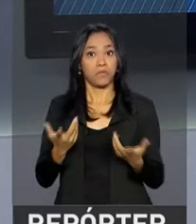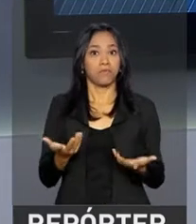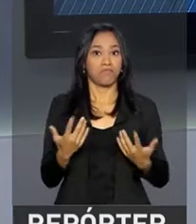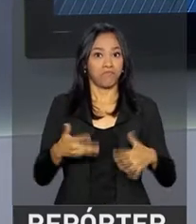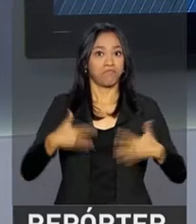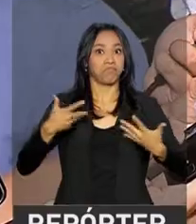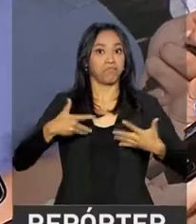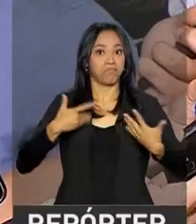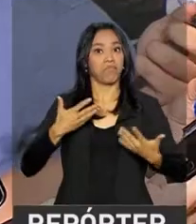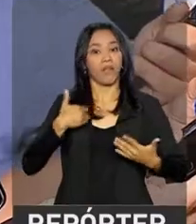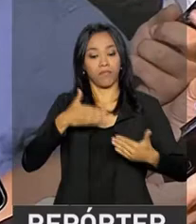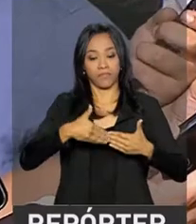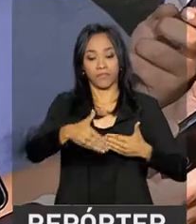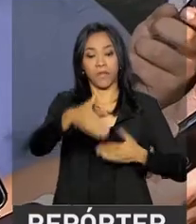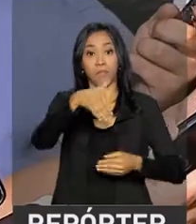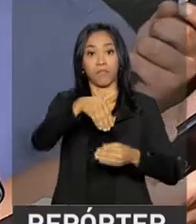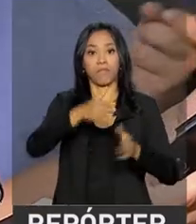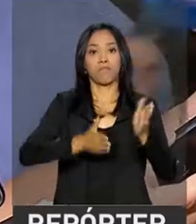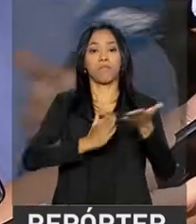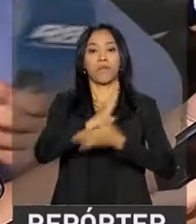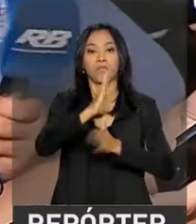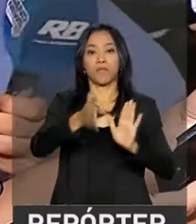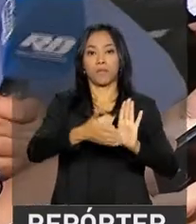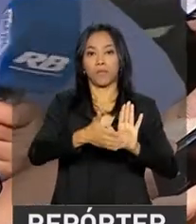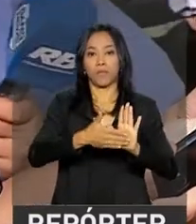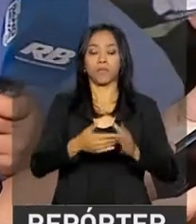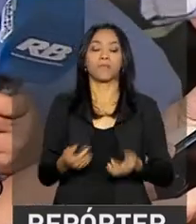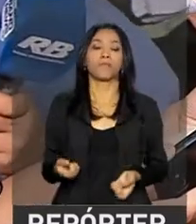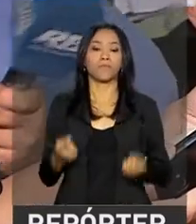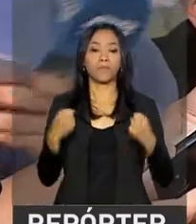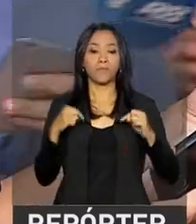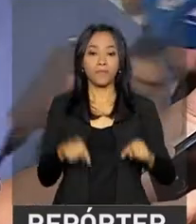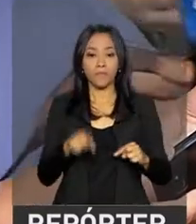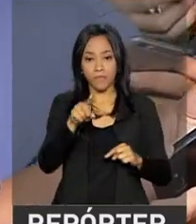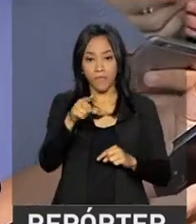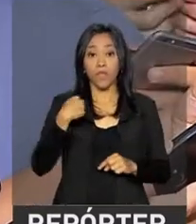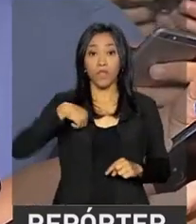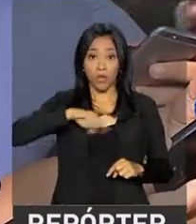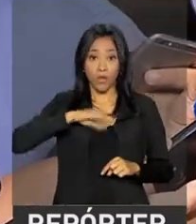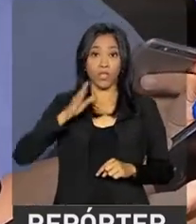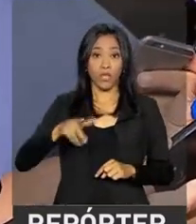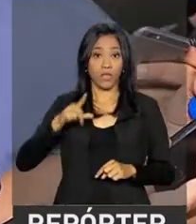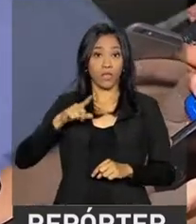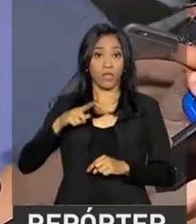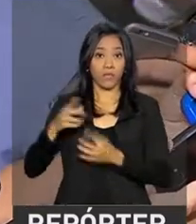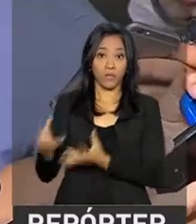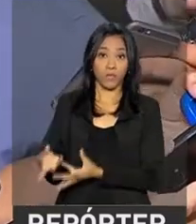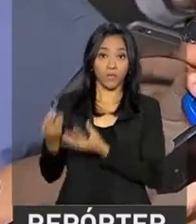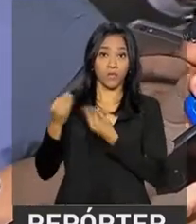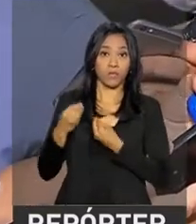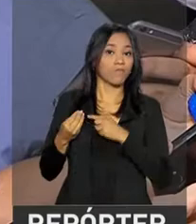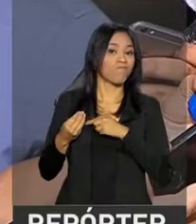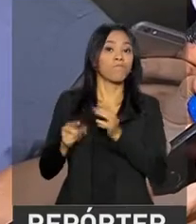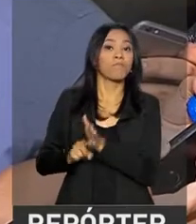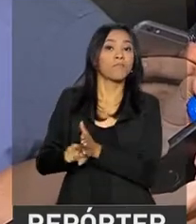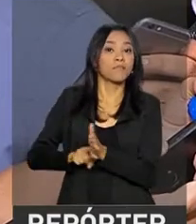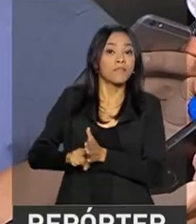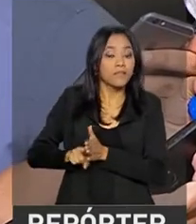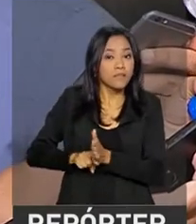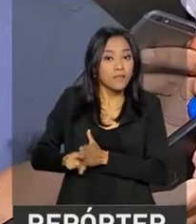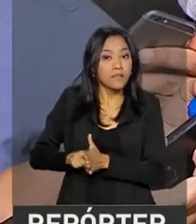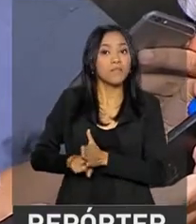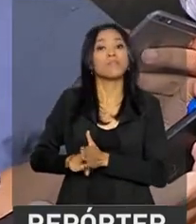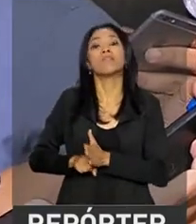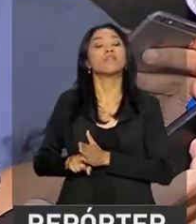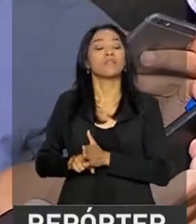proposta. Nós já temos, nesse momento, pesquisas que nos garantem que já é